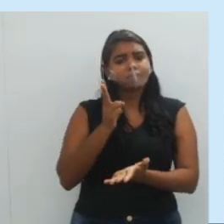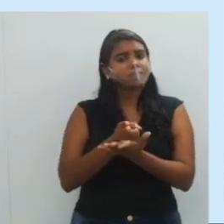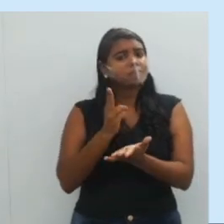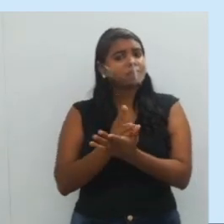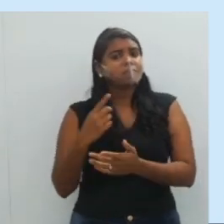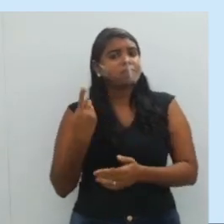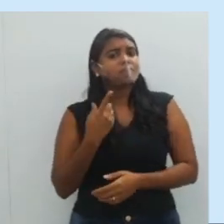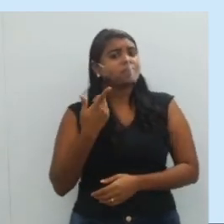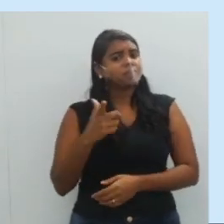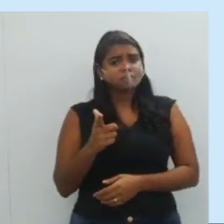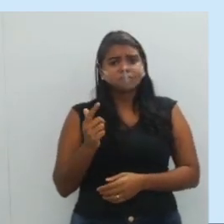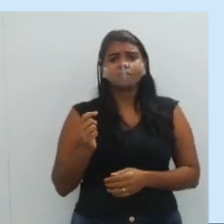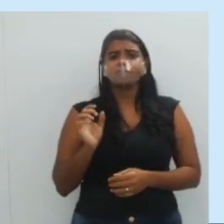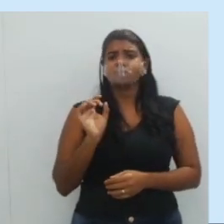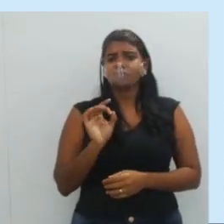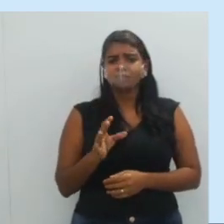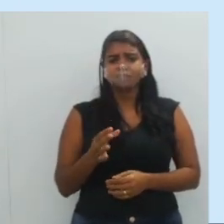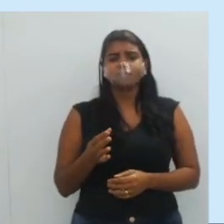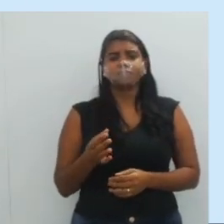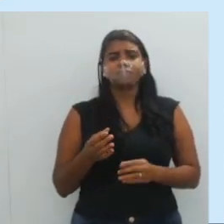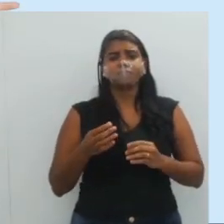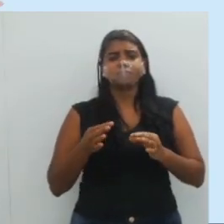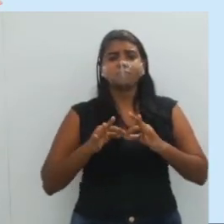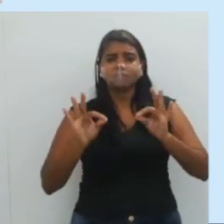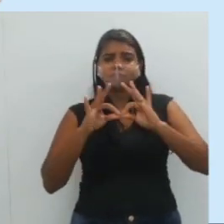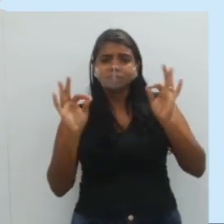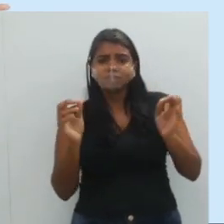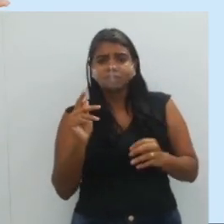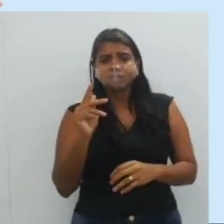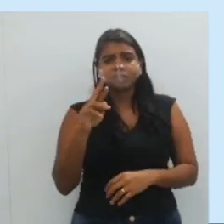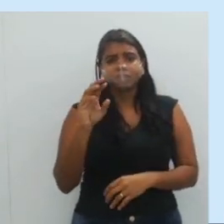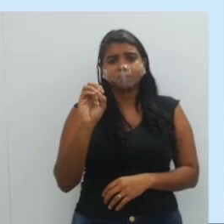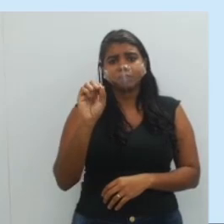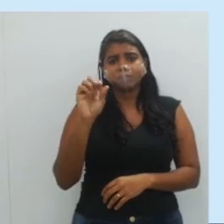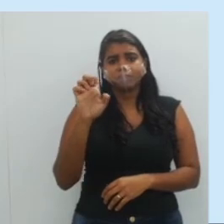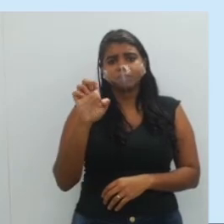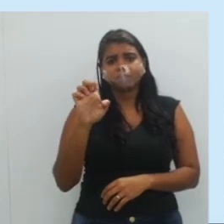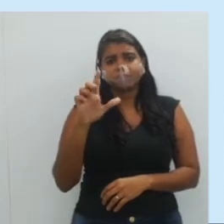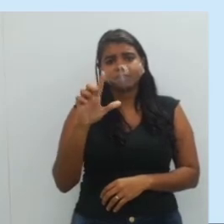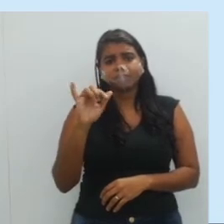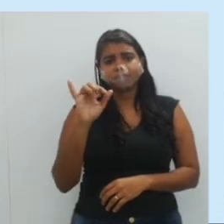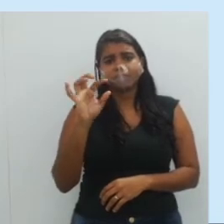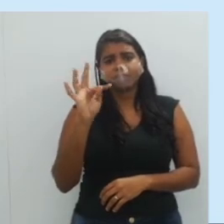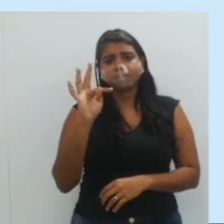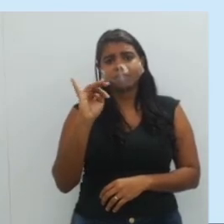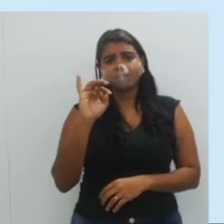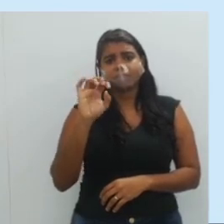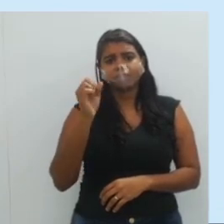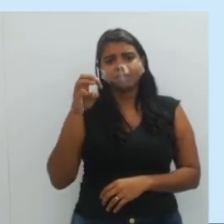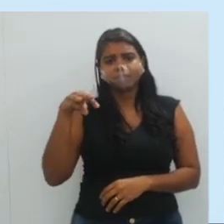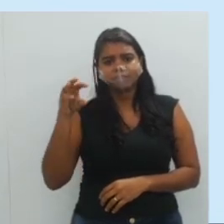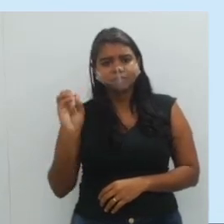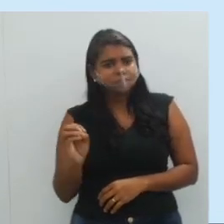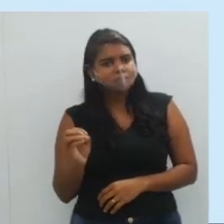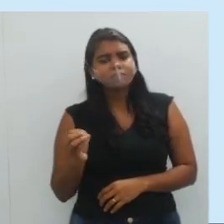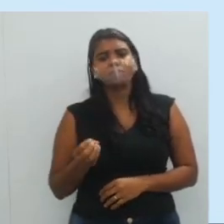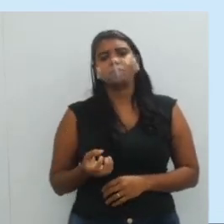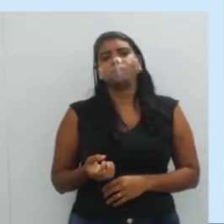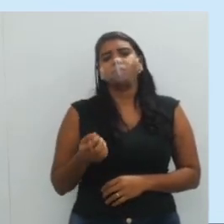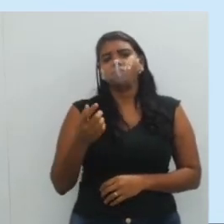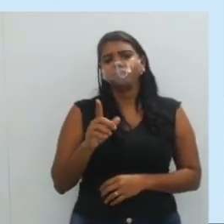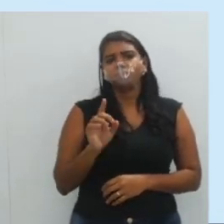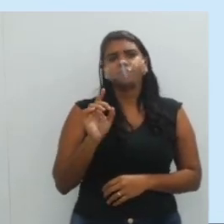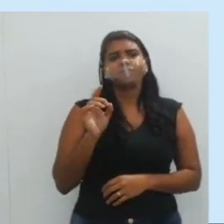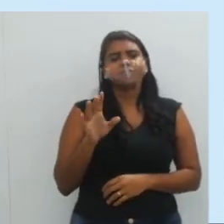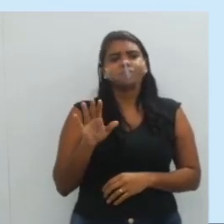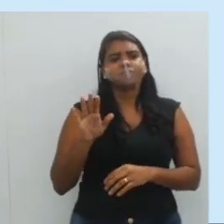que nós não vamos tratar de que proselitismo, certo? Não vamos tratar sobre isso. Na verdade,